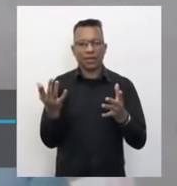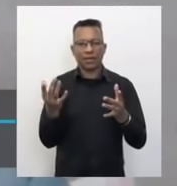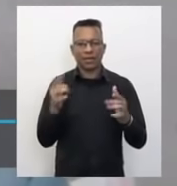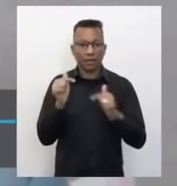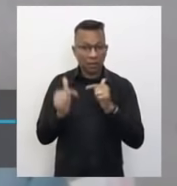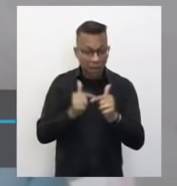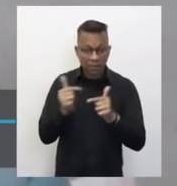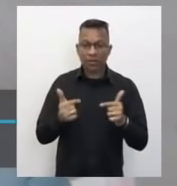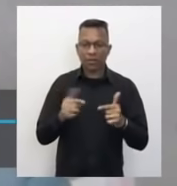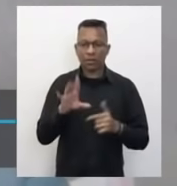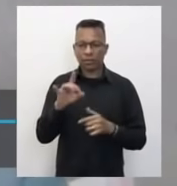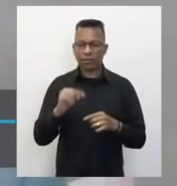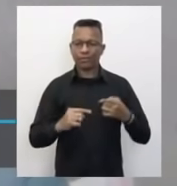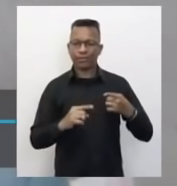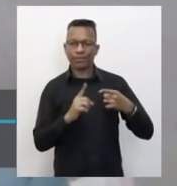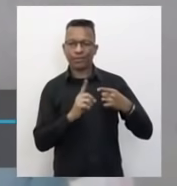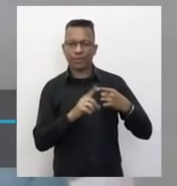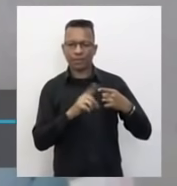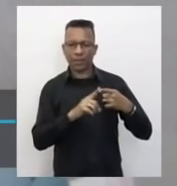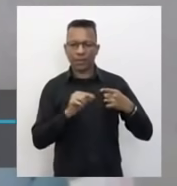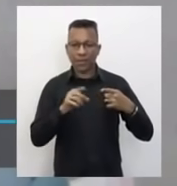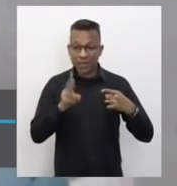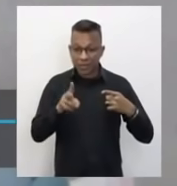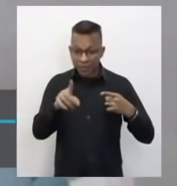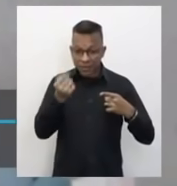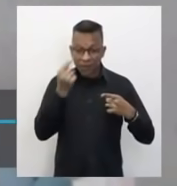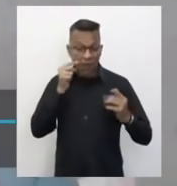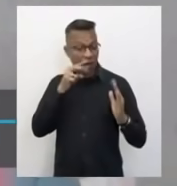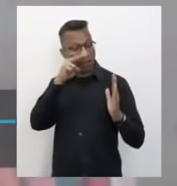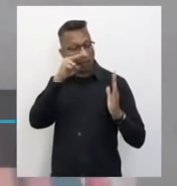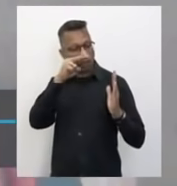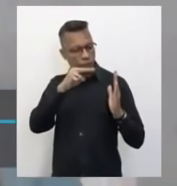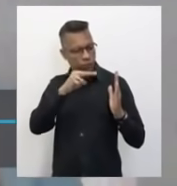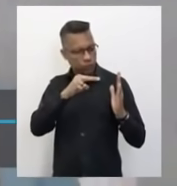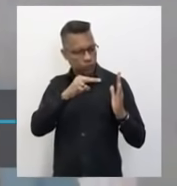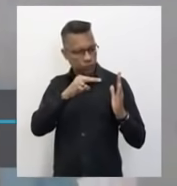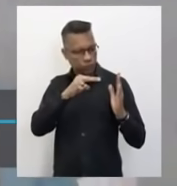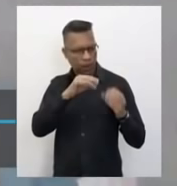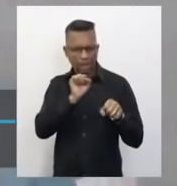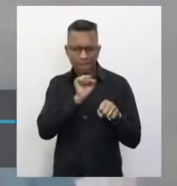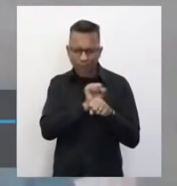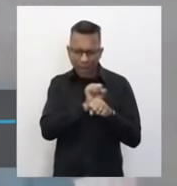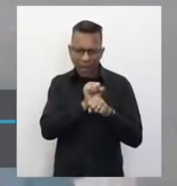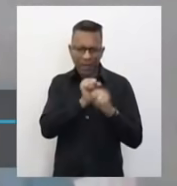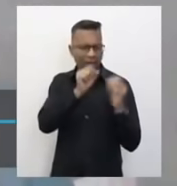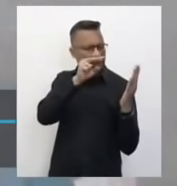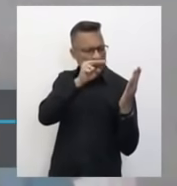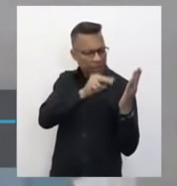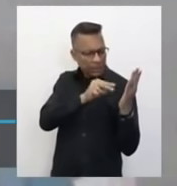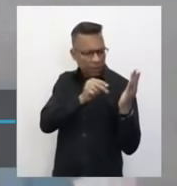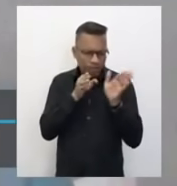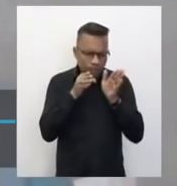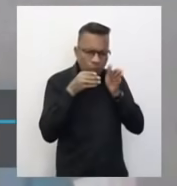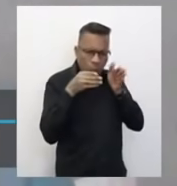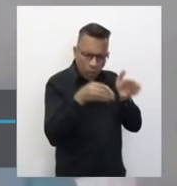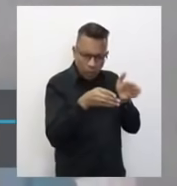Primeira coisa, sempre que você for ler algo, pare e leia com atenção aquela